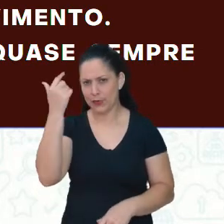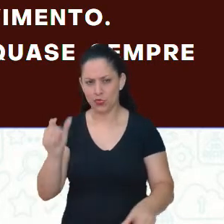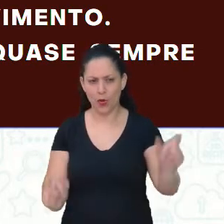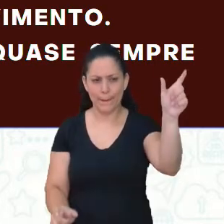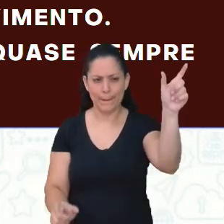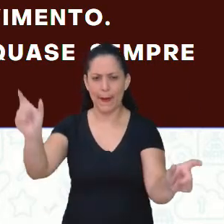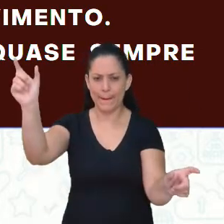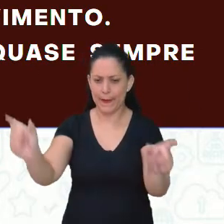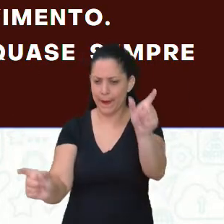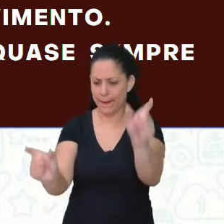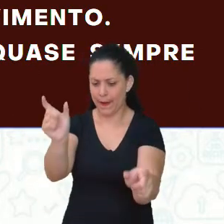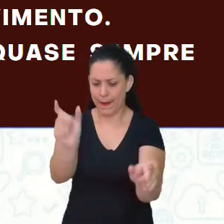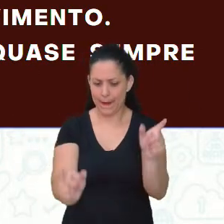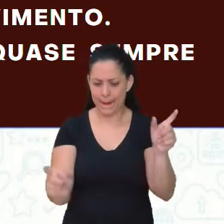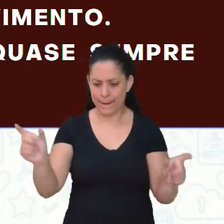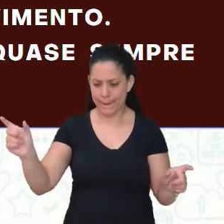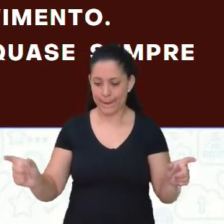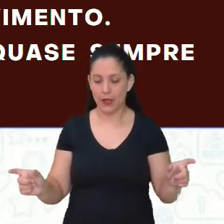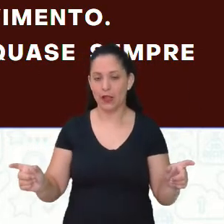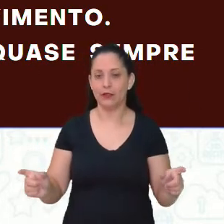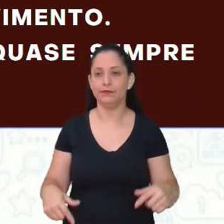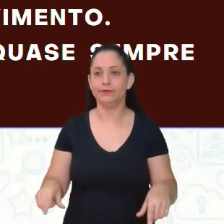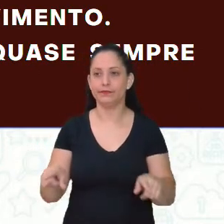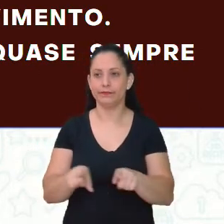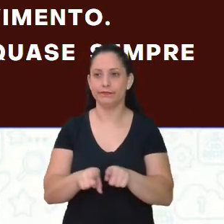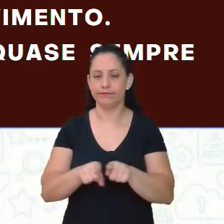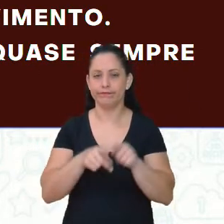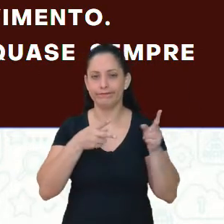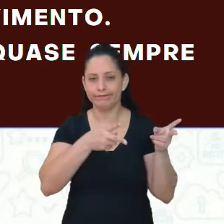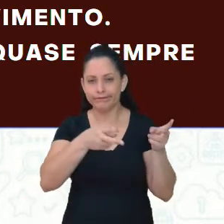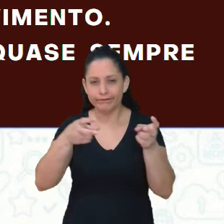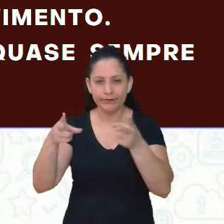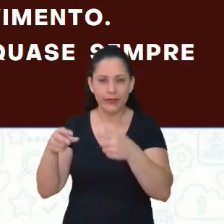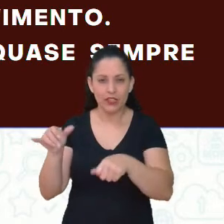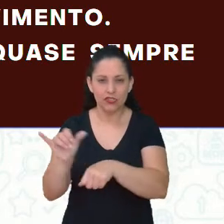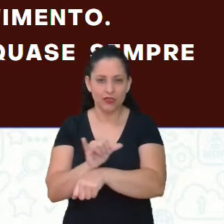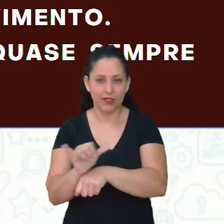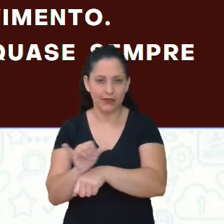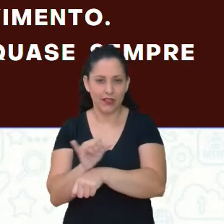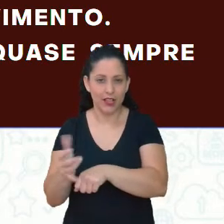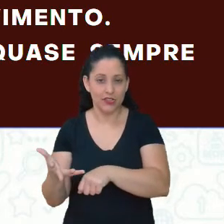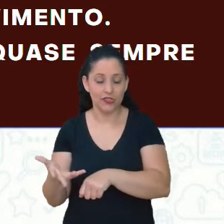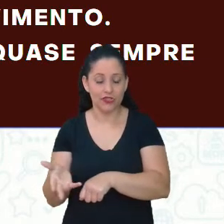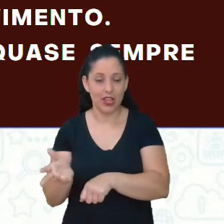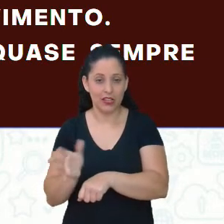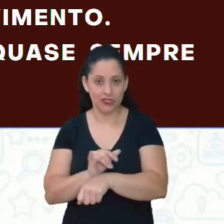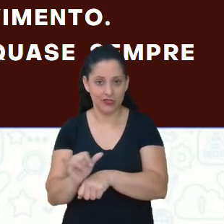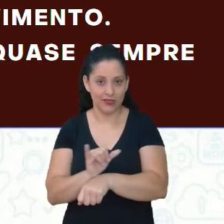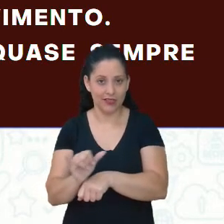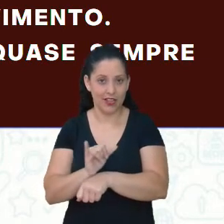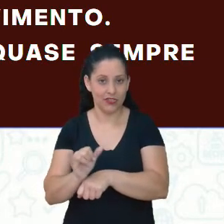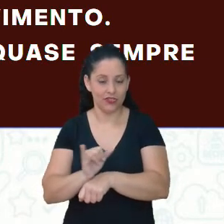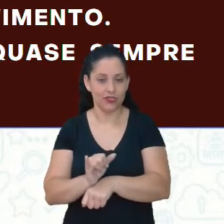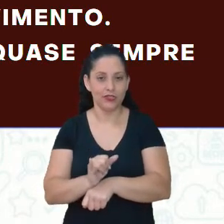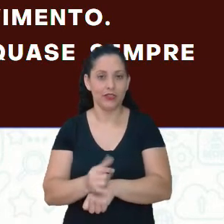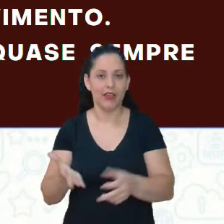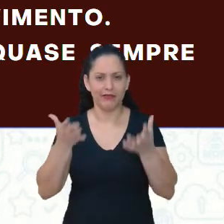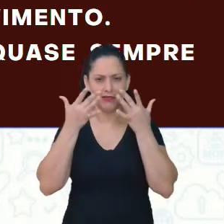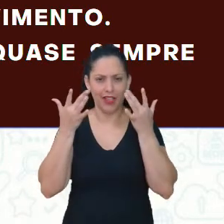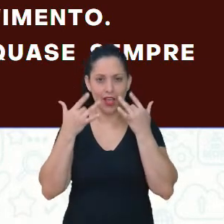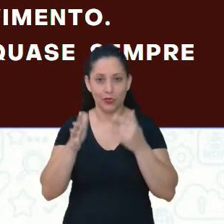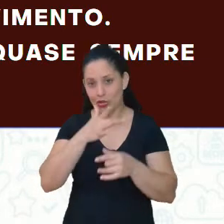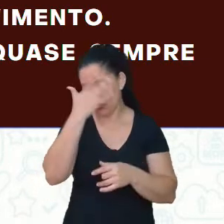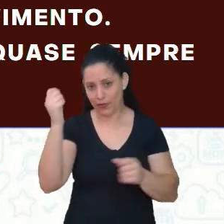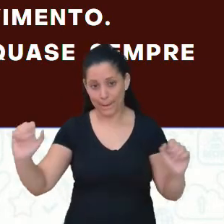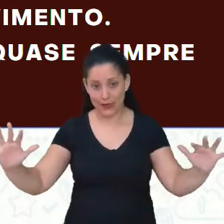ele desconsidera as ilusões e os truques cênicos, pois entende que a plateia tem a consciência do que é um espetáculo e